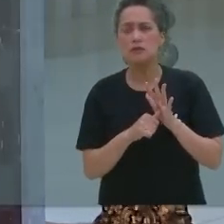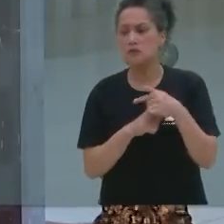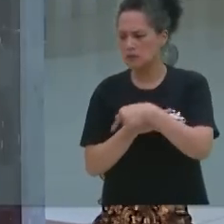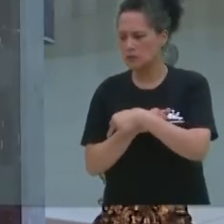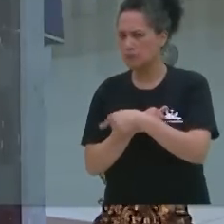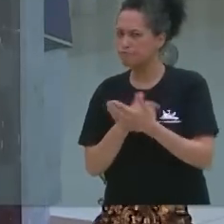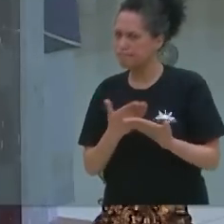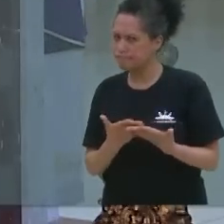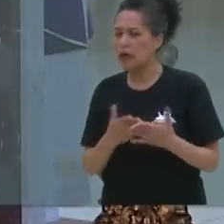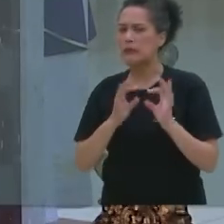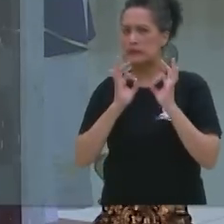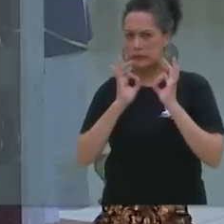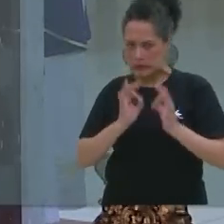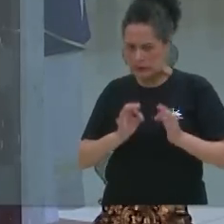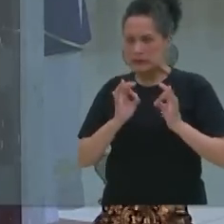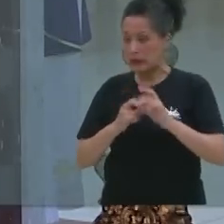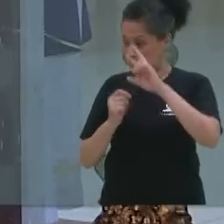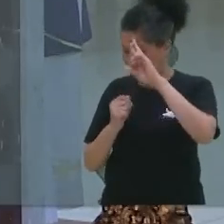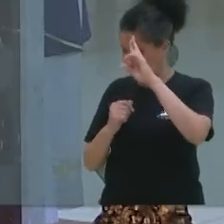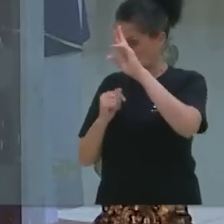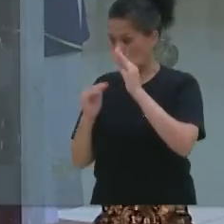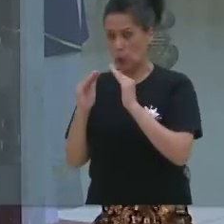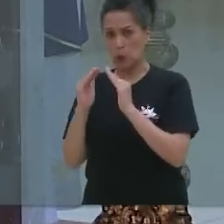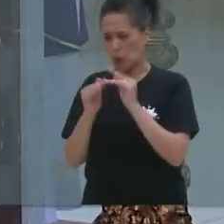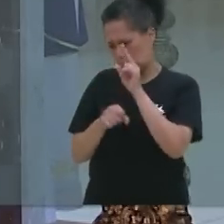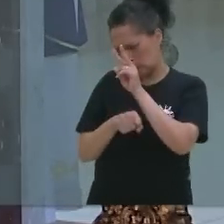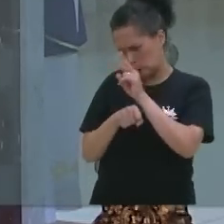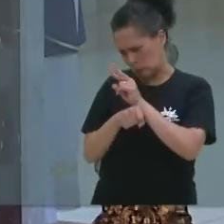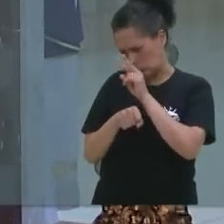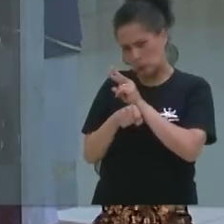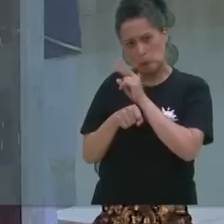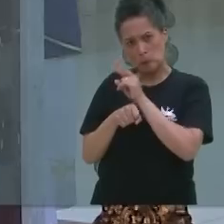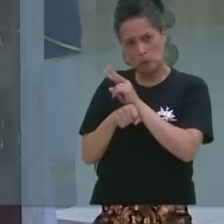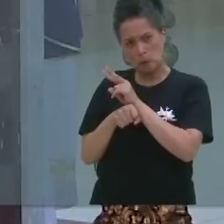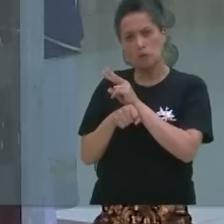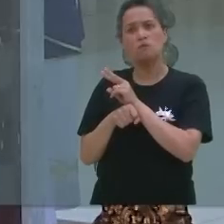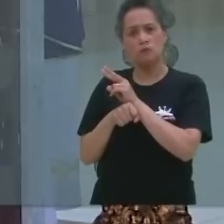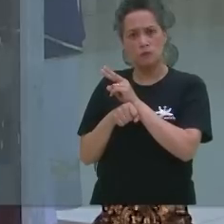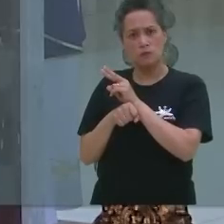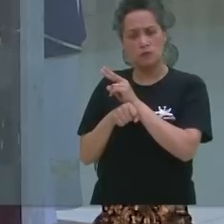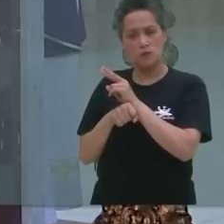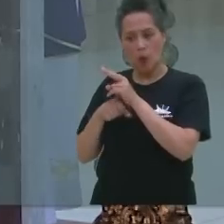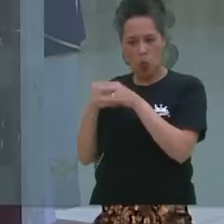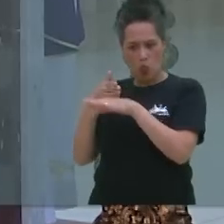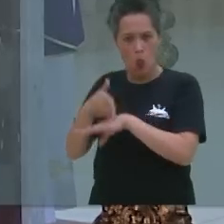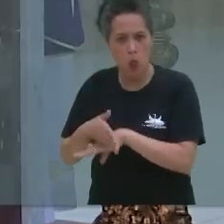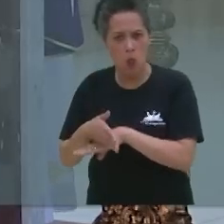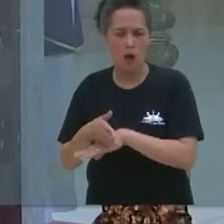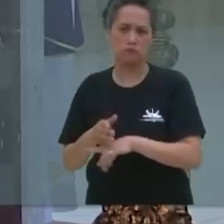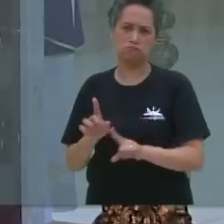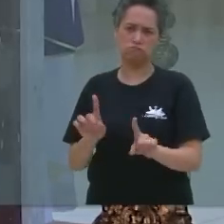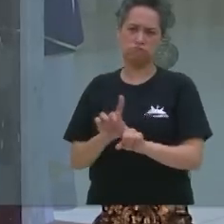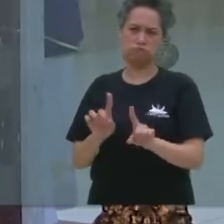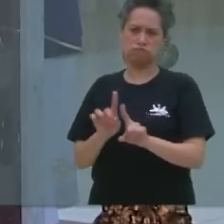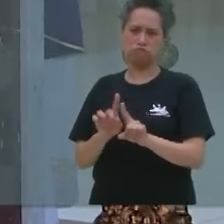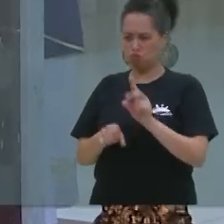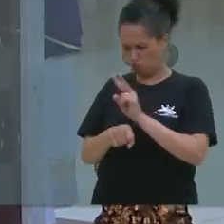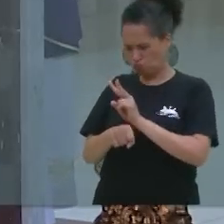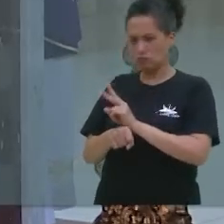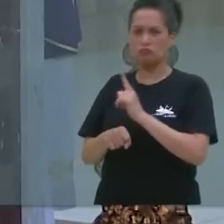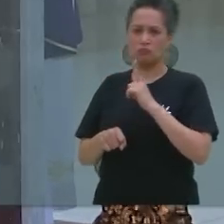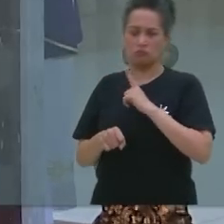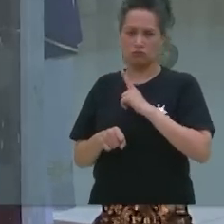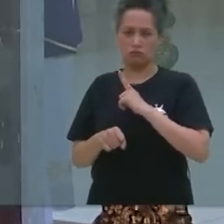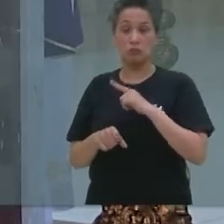certamente vigiaria e não deixaria que a sua casa fosse arrombada. Por isso, também